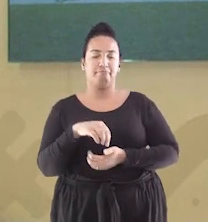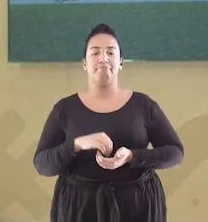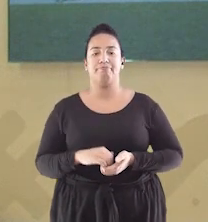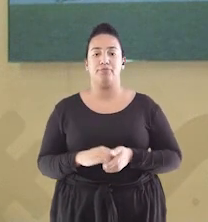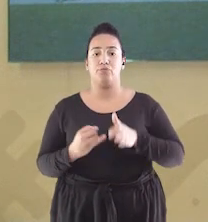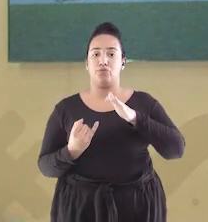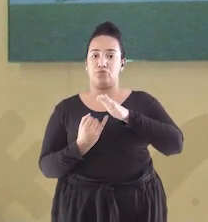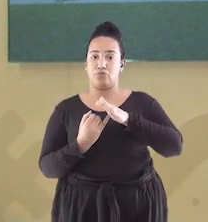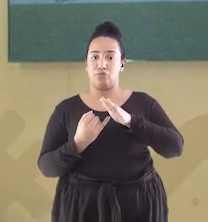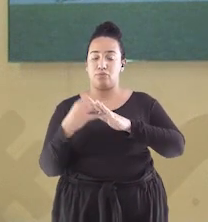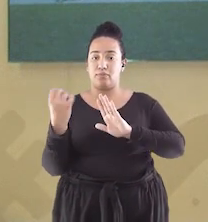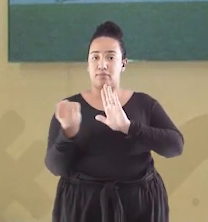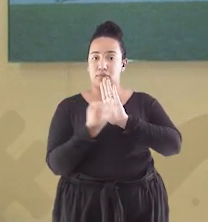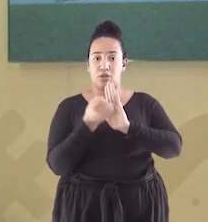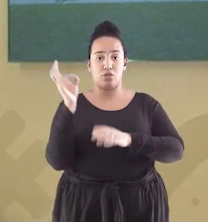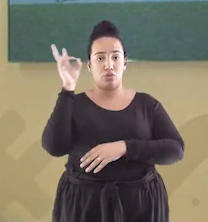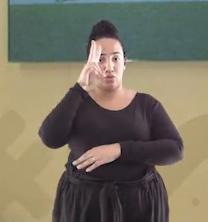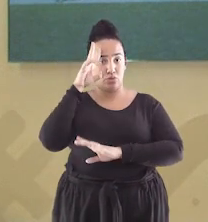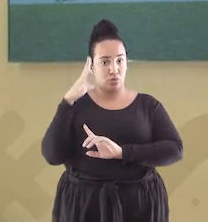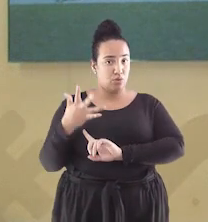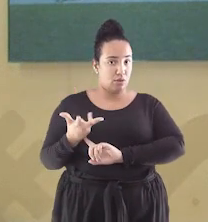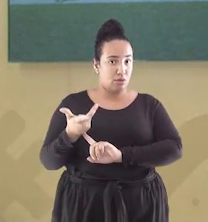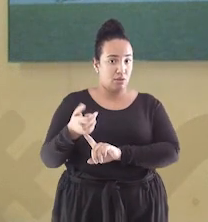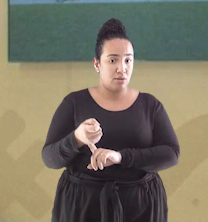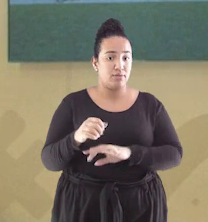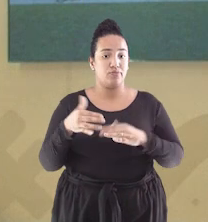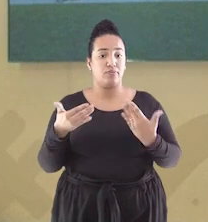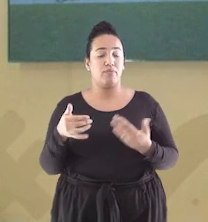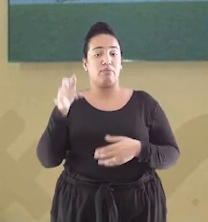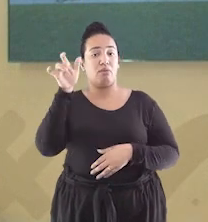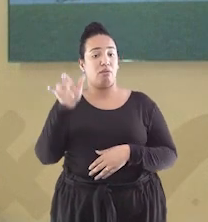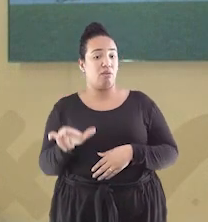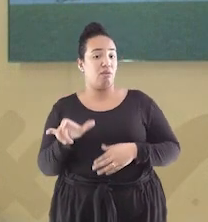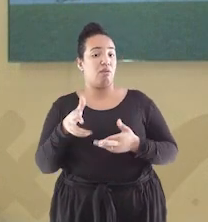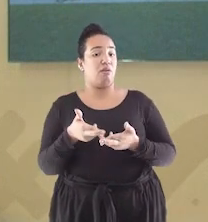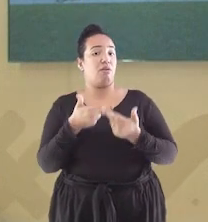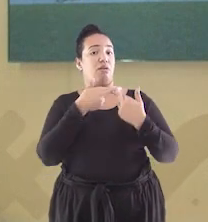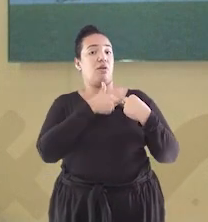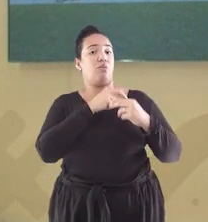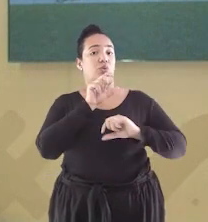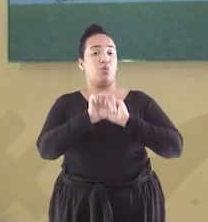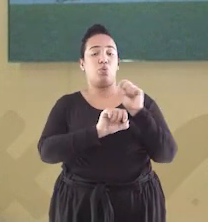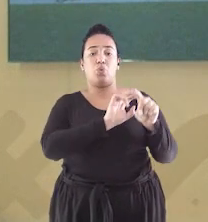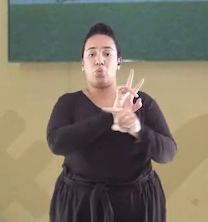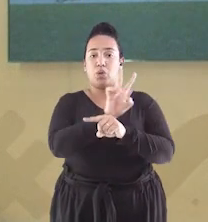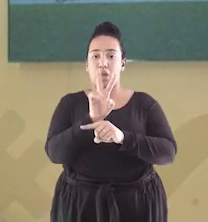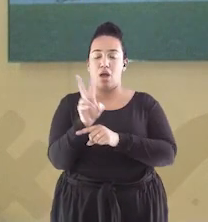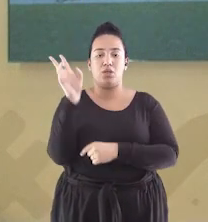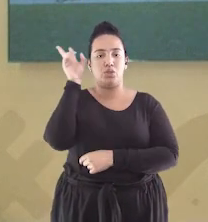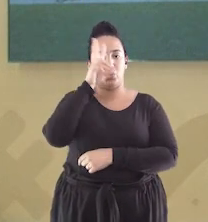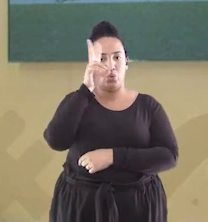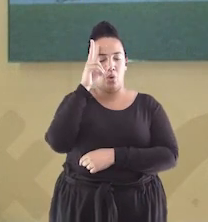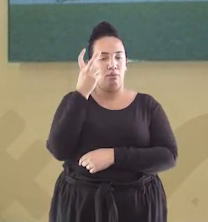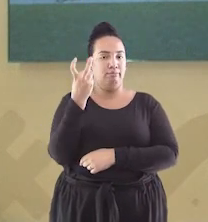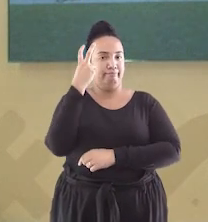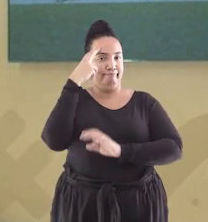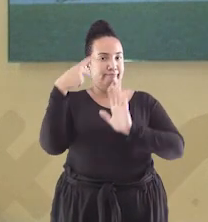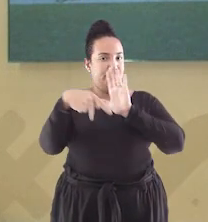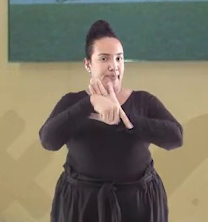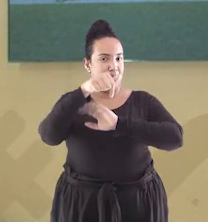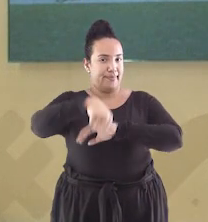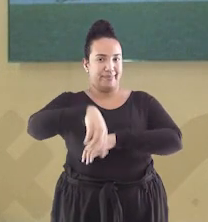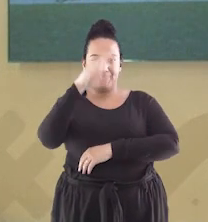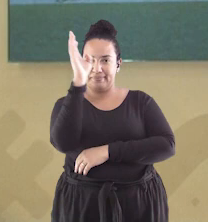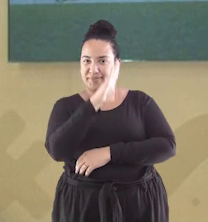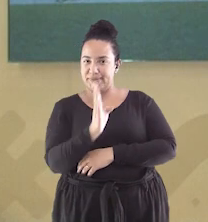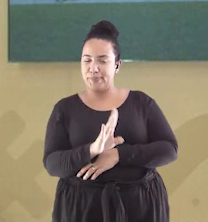Artístico Nacional. Ele tem a responsabilidade de cuidar dos bens históricos e culturais no nosso país, para